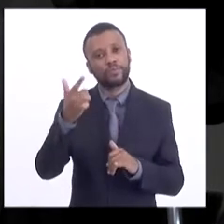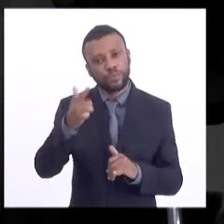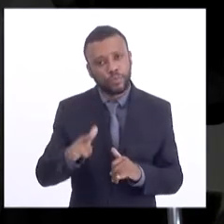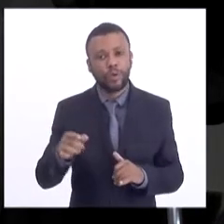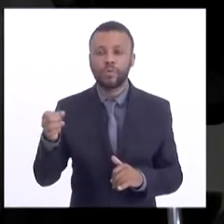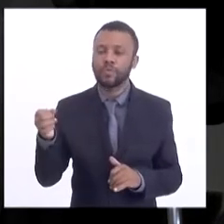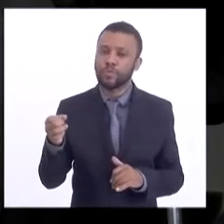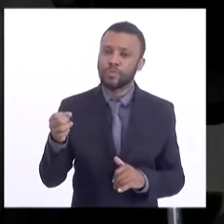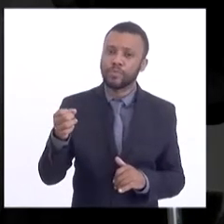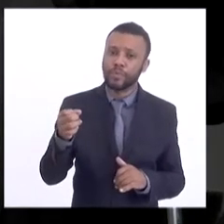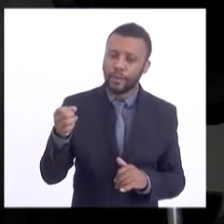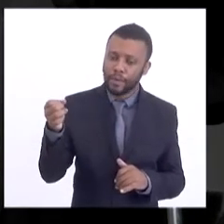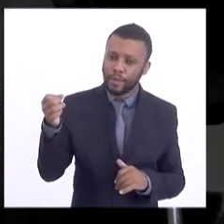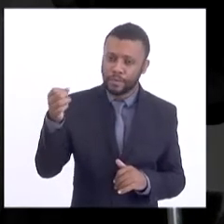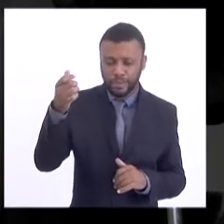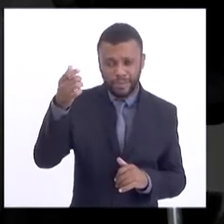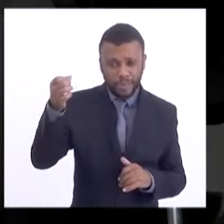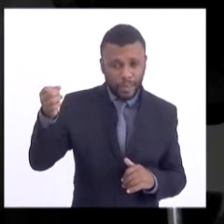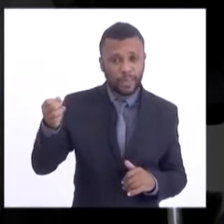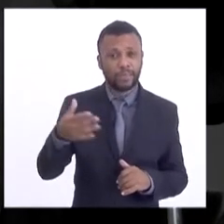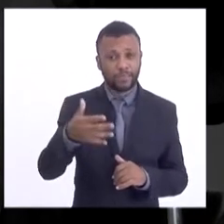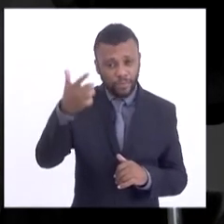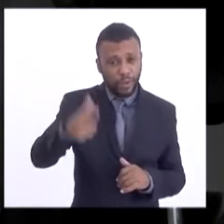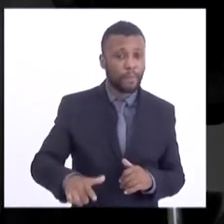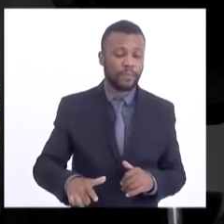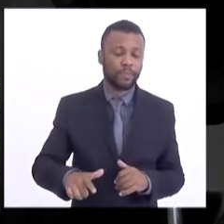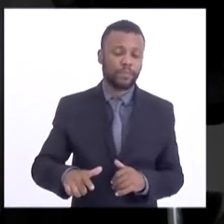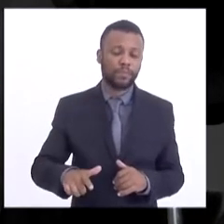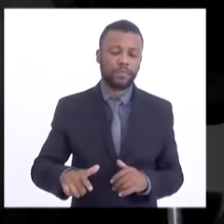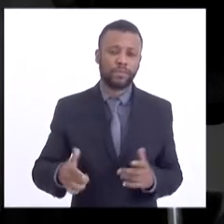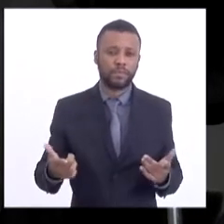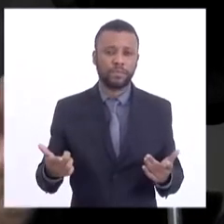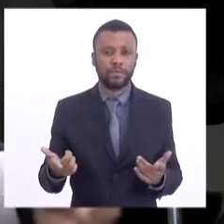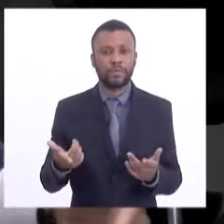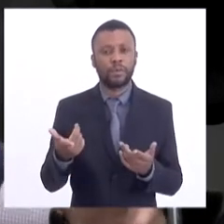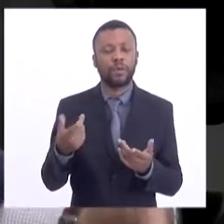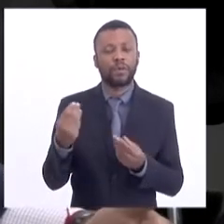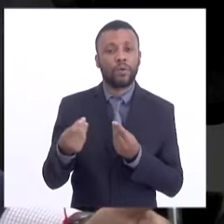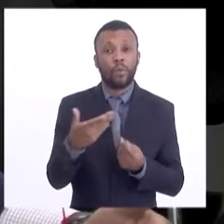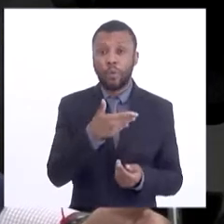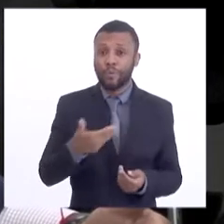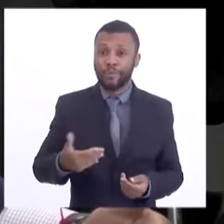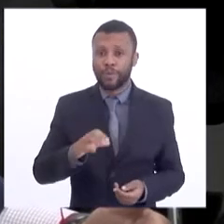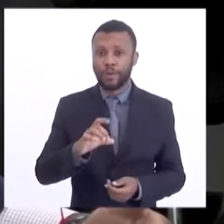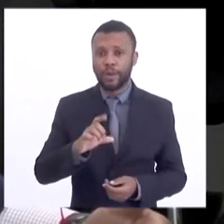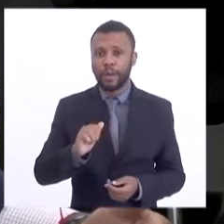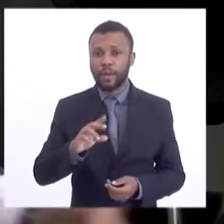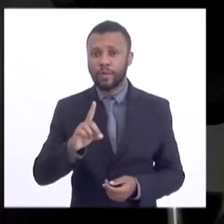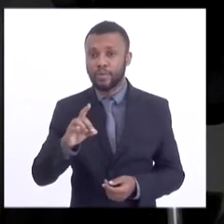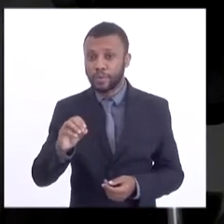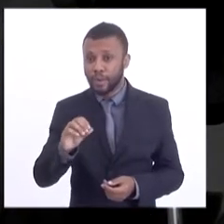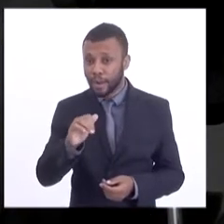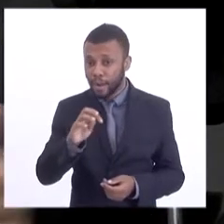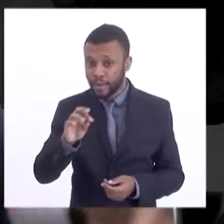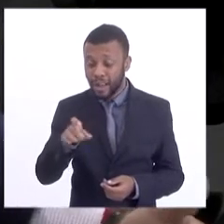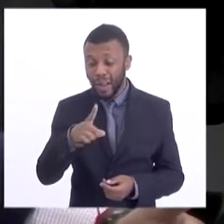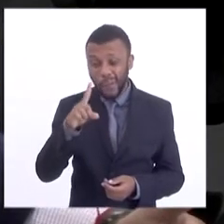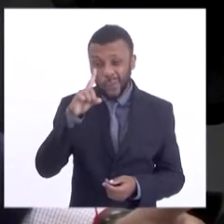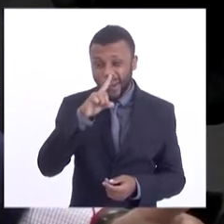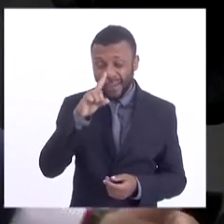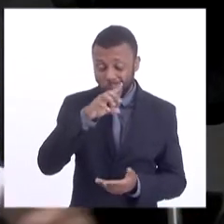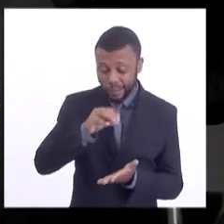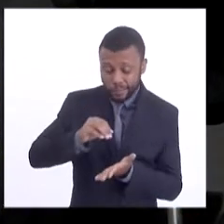Como disse muito bem o nosso Governador Cláudio Castro é um déficit histórico é um veste